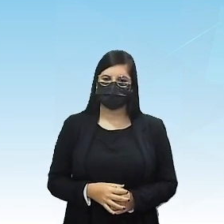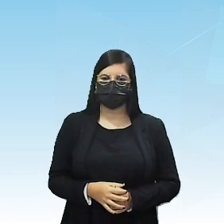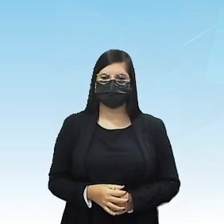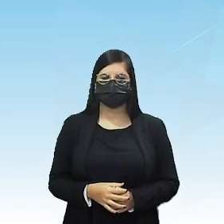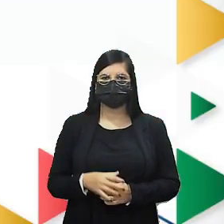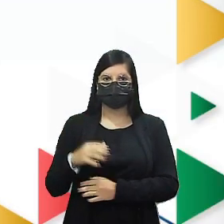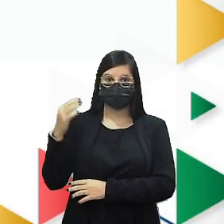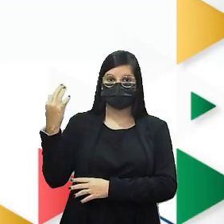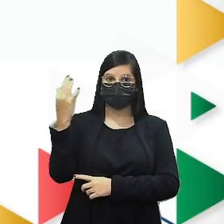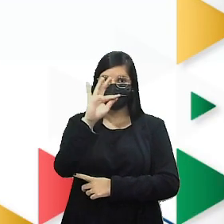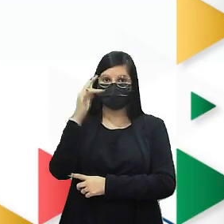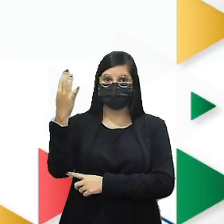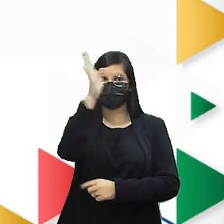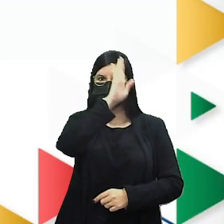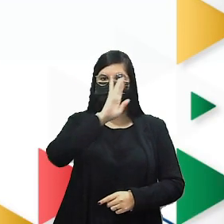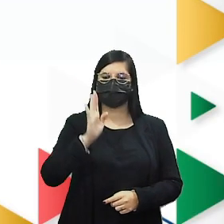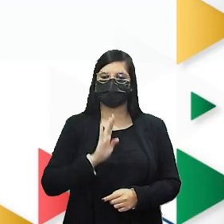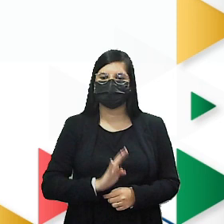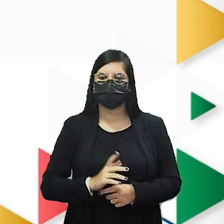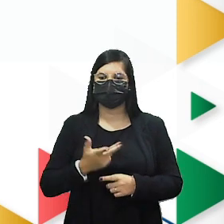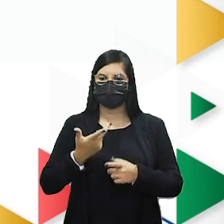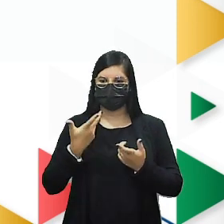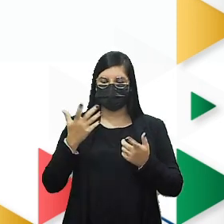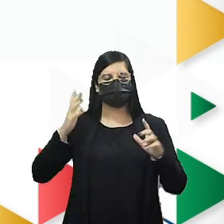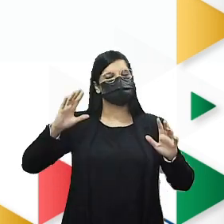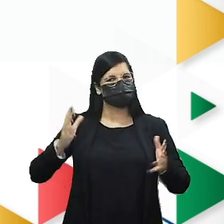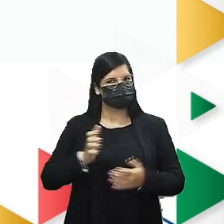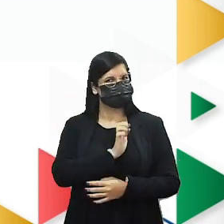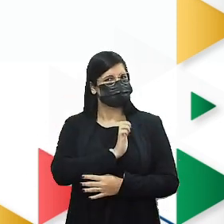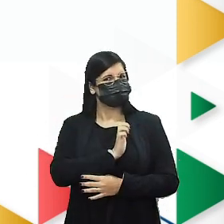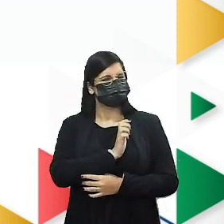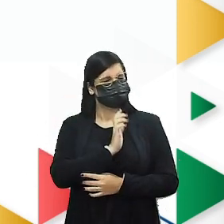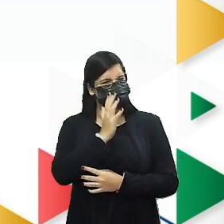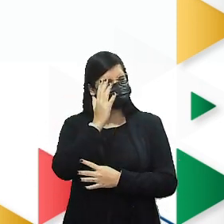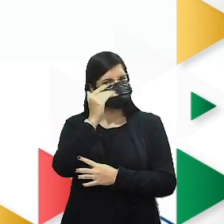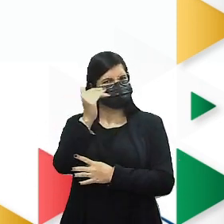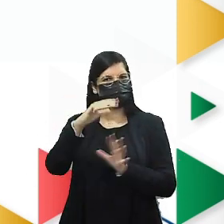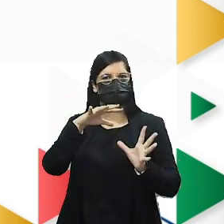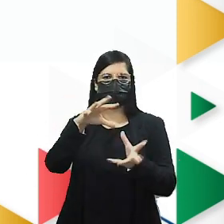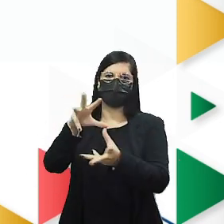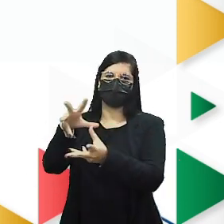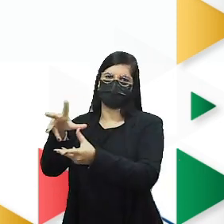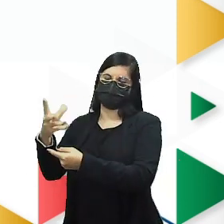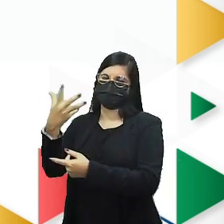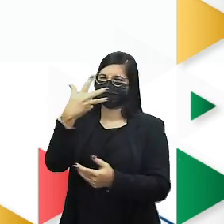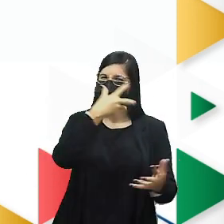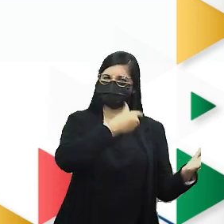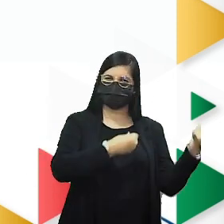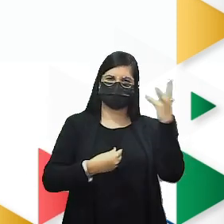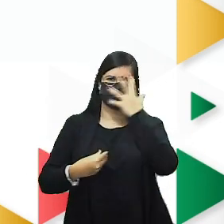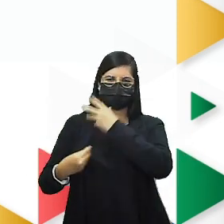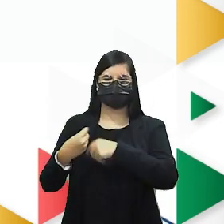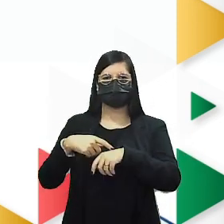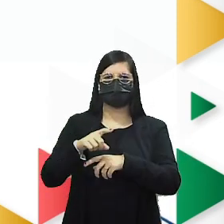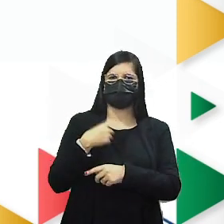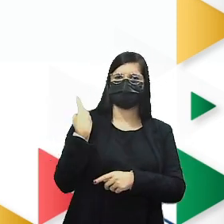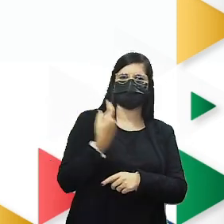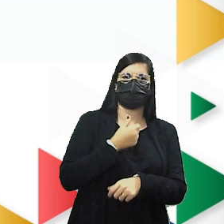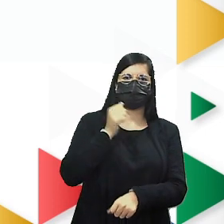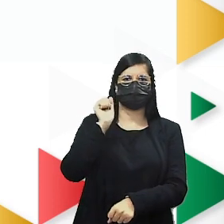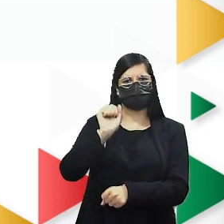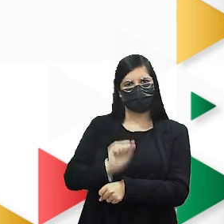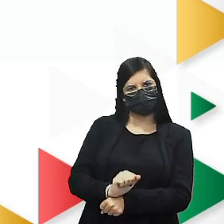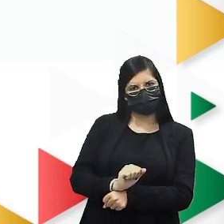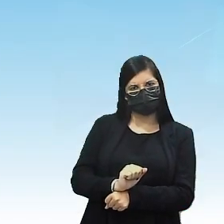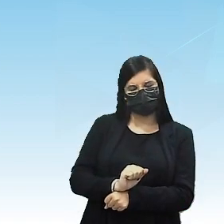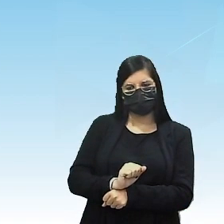O folclore brasileiro é considerado um dos mais ricos do mundo por sua beleza e diversidade. Se a gente for parar um pouquinho para pensar, lembrar